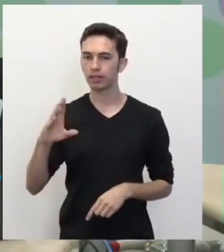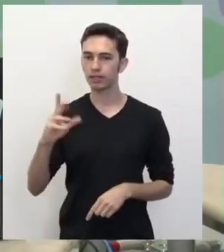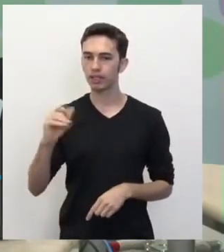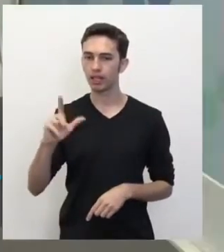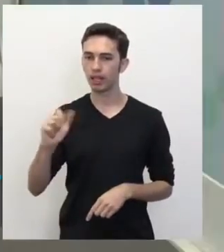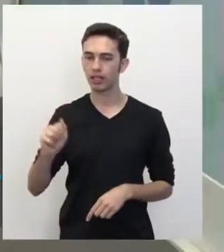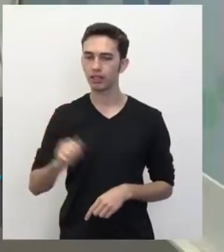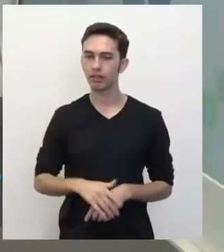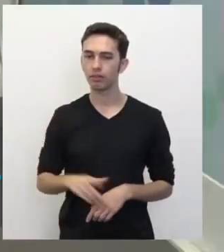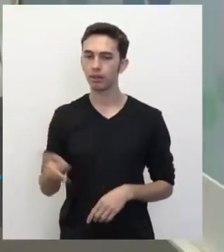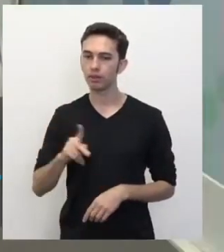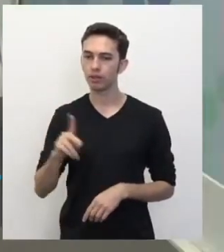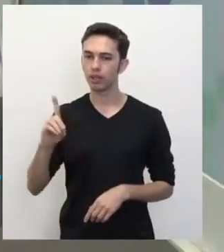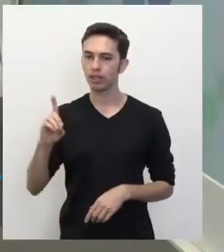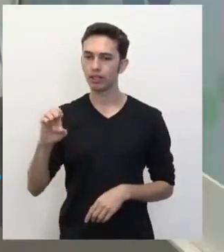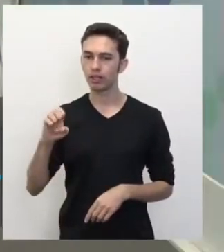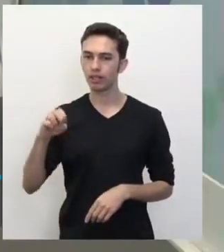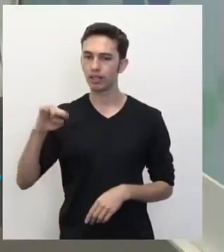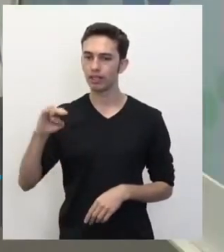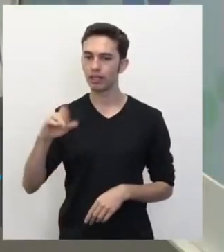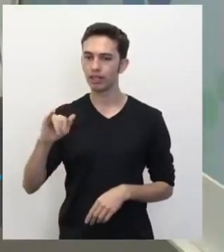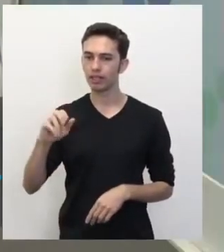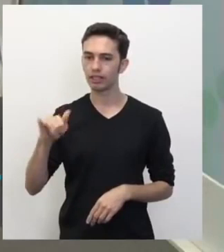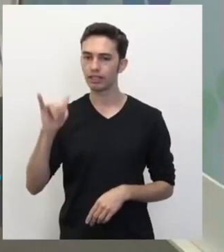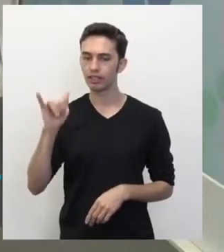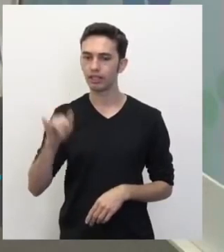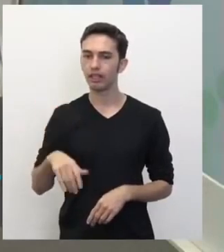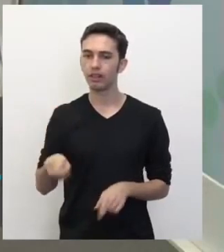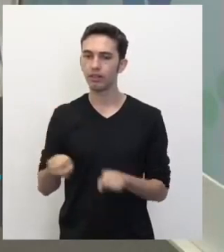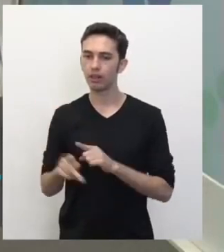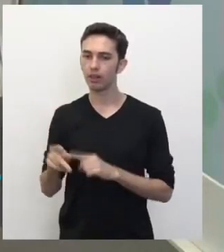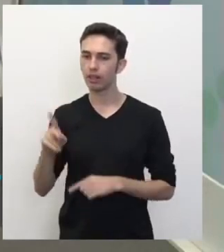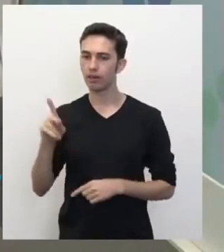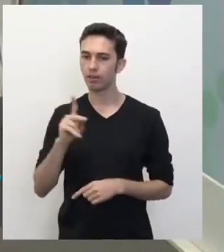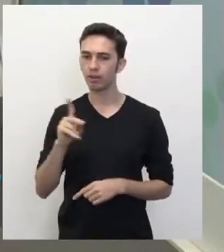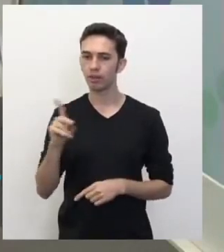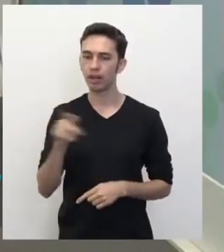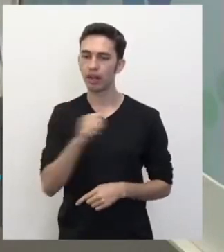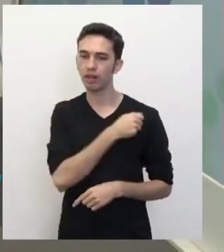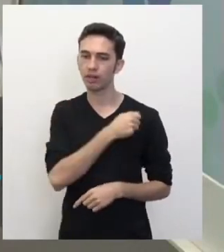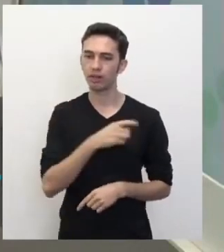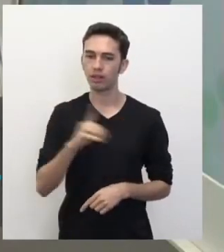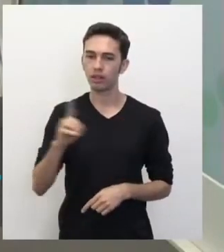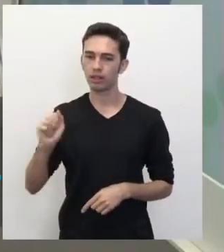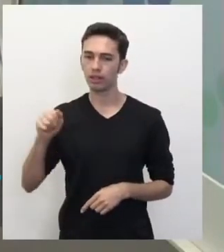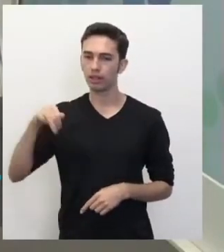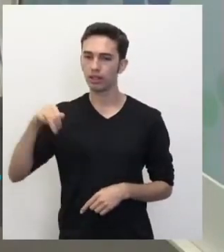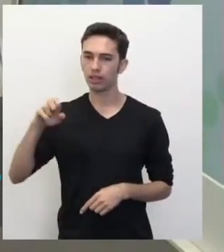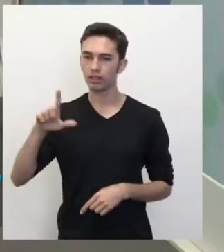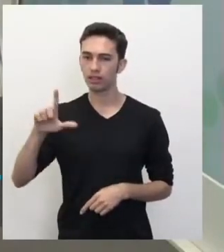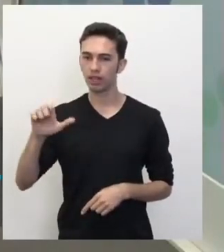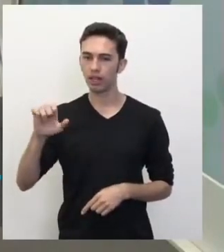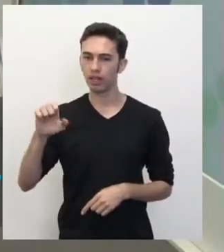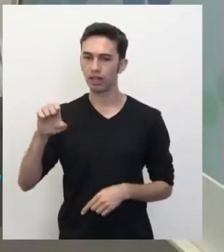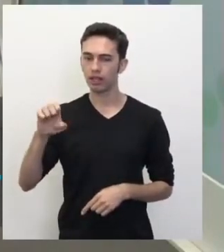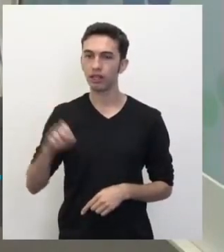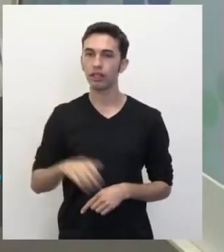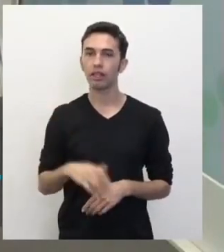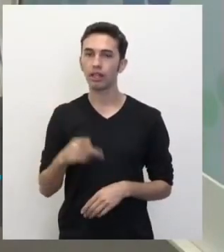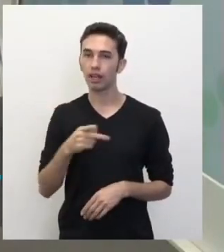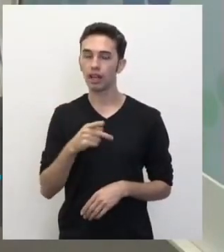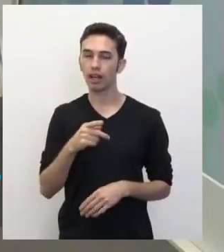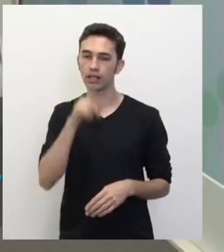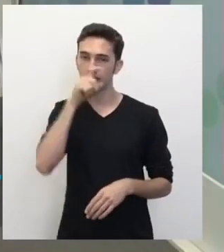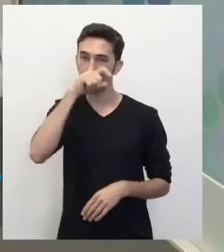Pro Denise, colocou da aluna Emanuele. As ararinhas que vieram para o Brasil para serem soltas.